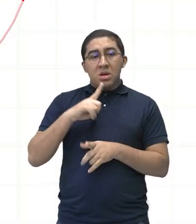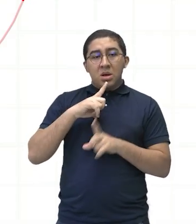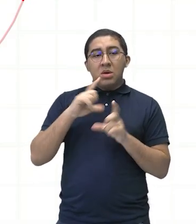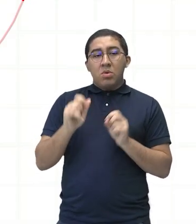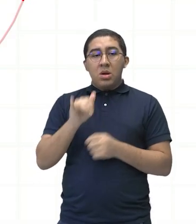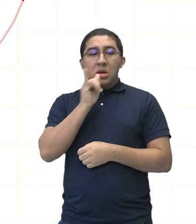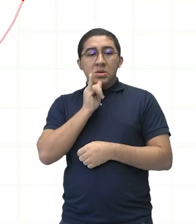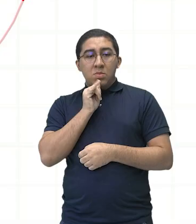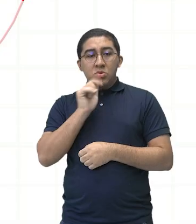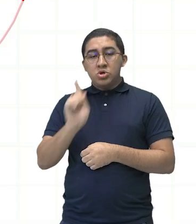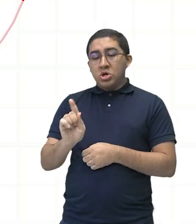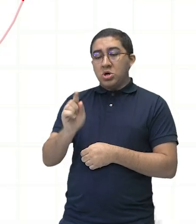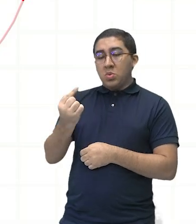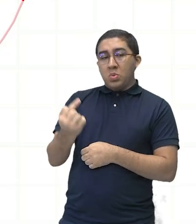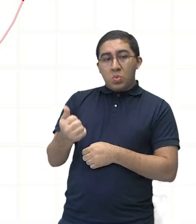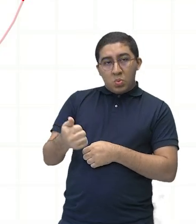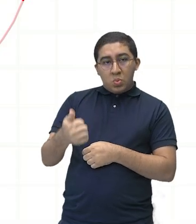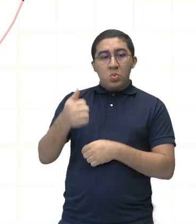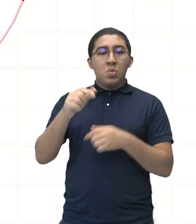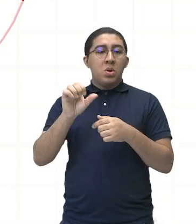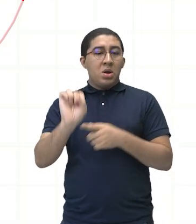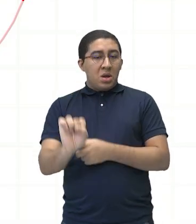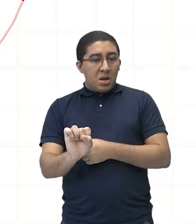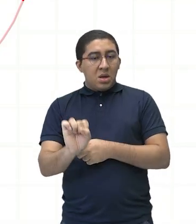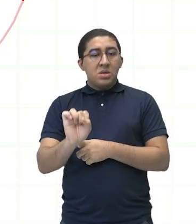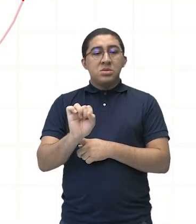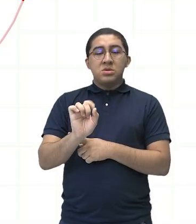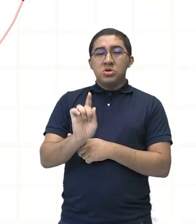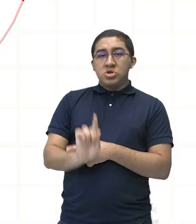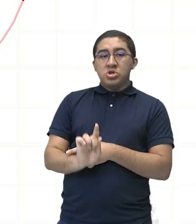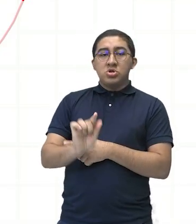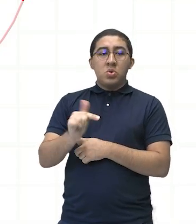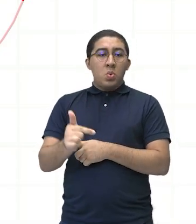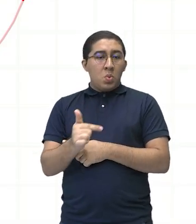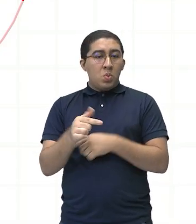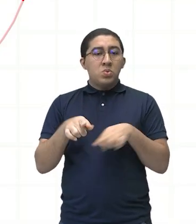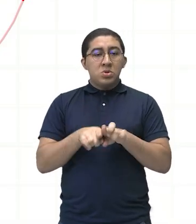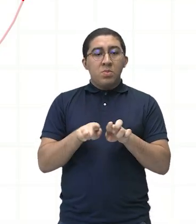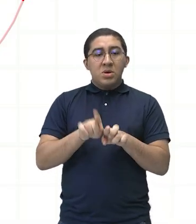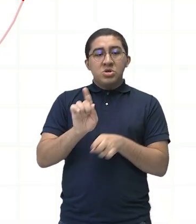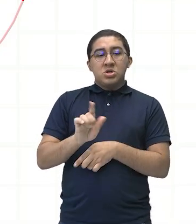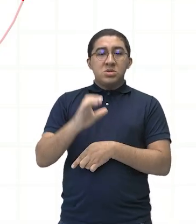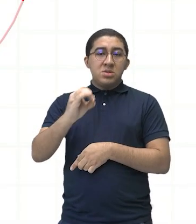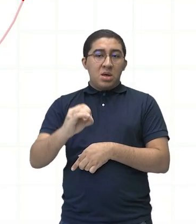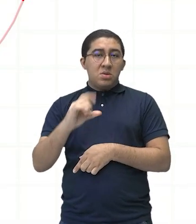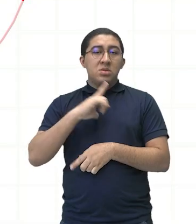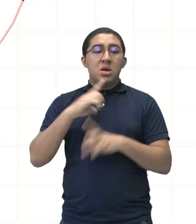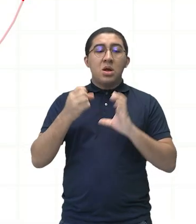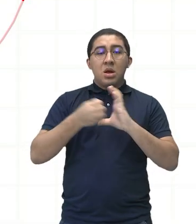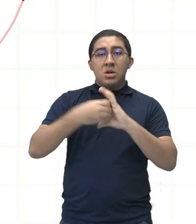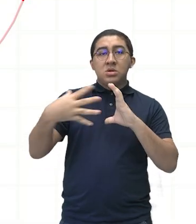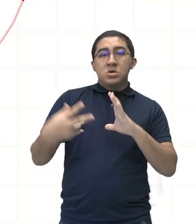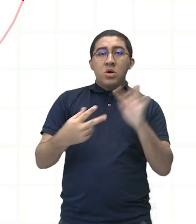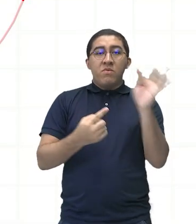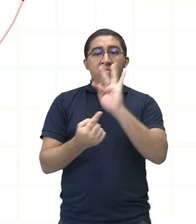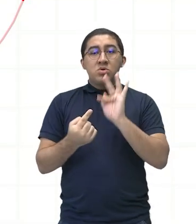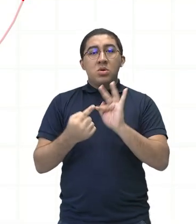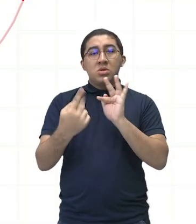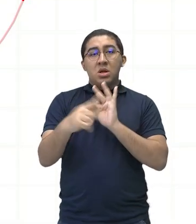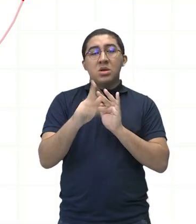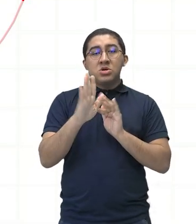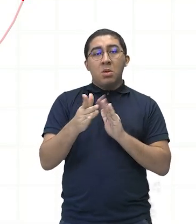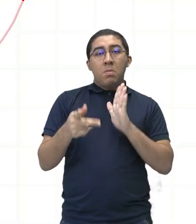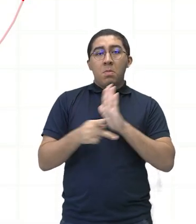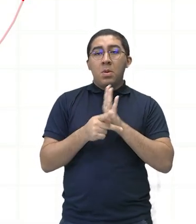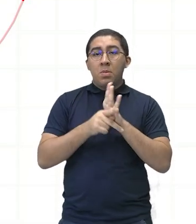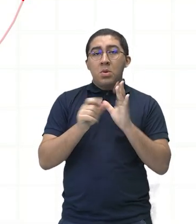como G1, S, G1 e ali ao lado a G0, elas têm, então, suas funções determinadas